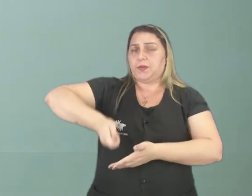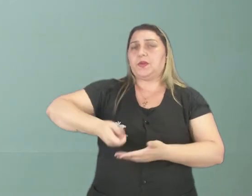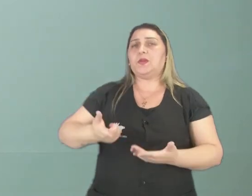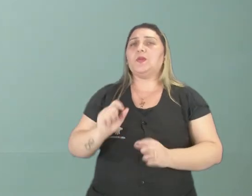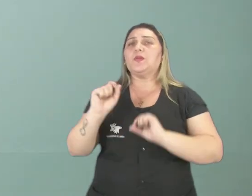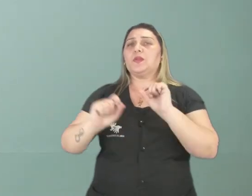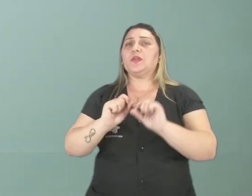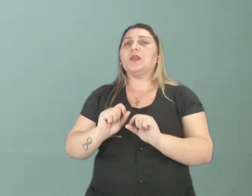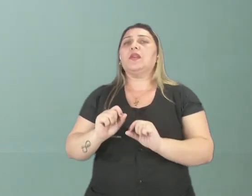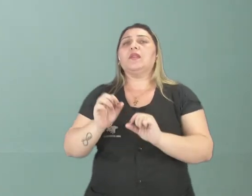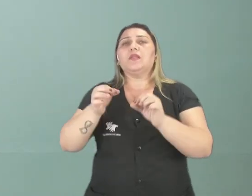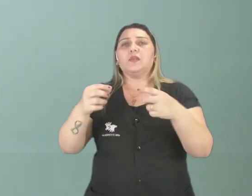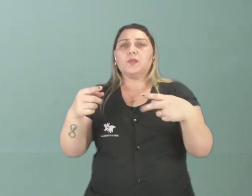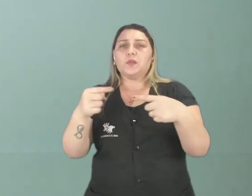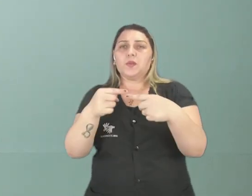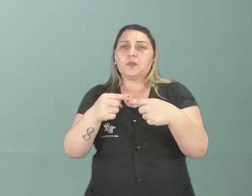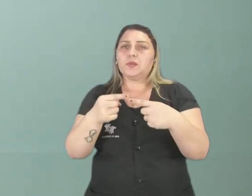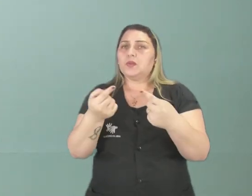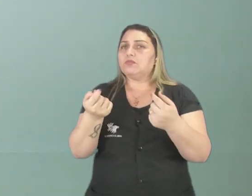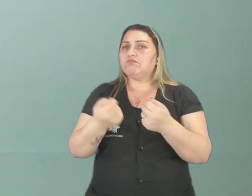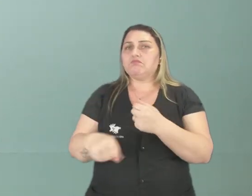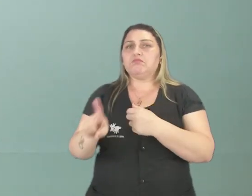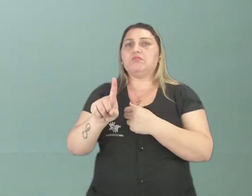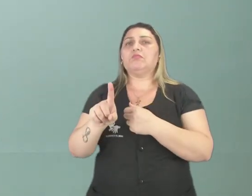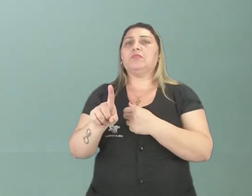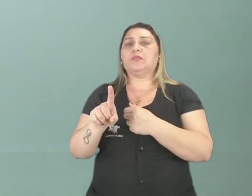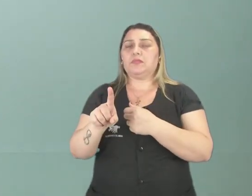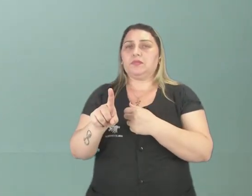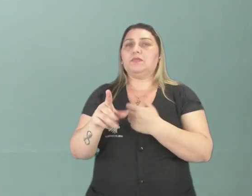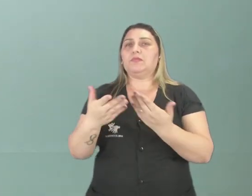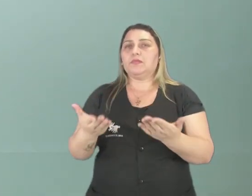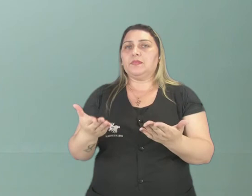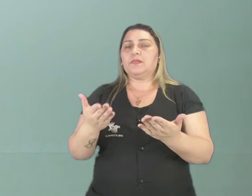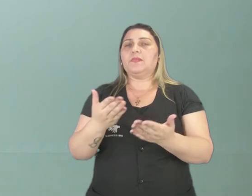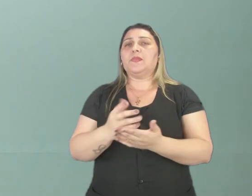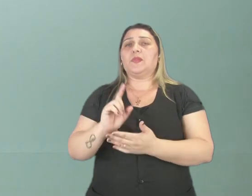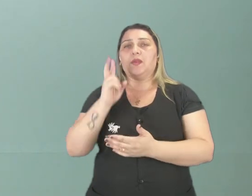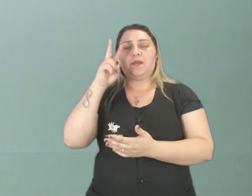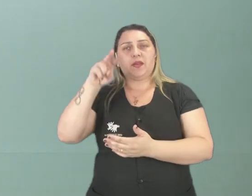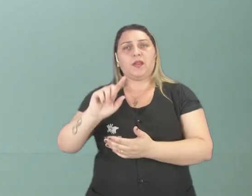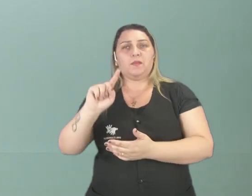o que de fato deu certo, o que de fato não deu, ok? Então,